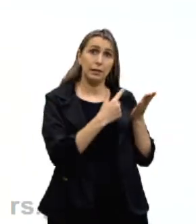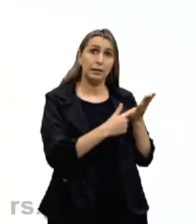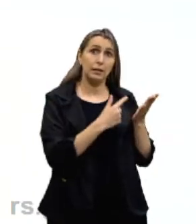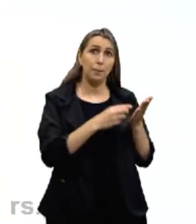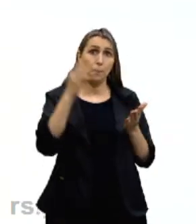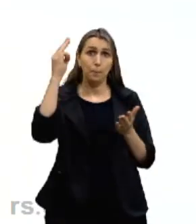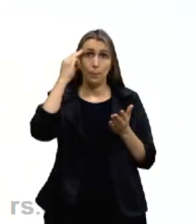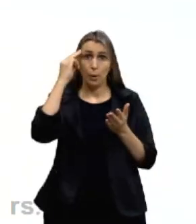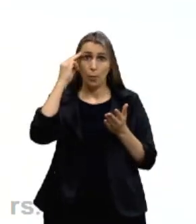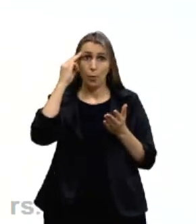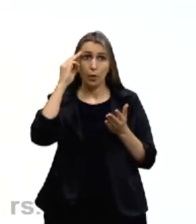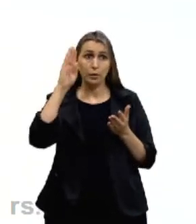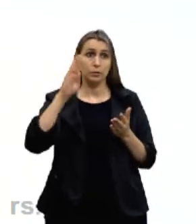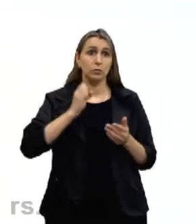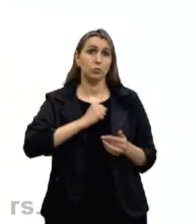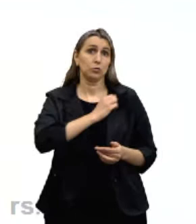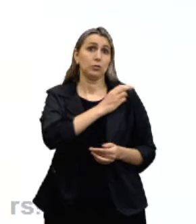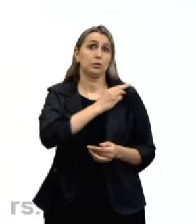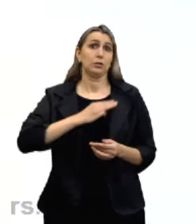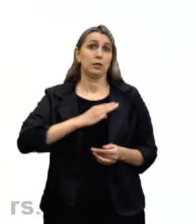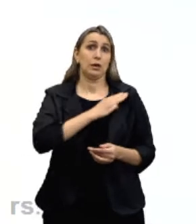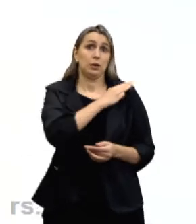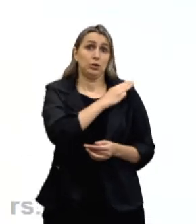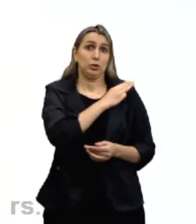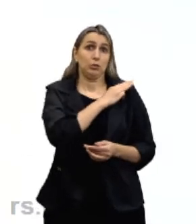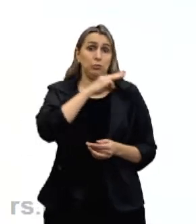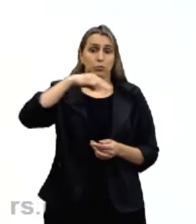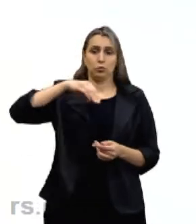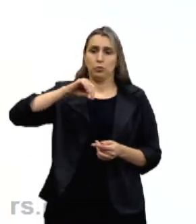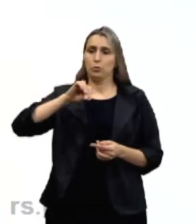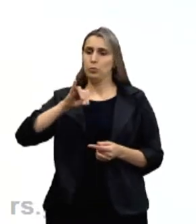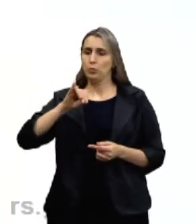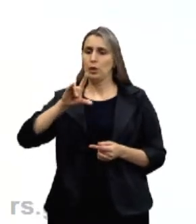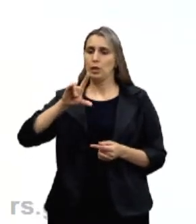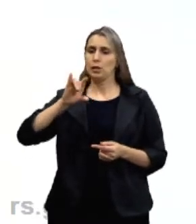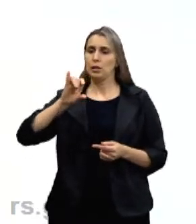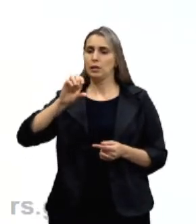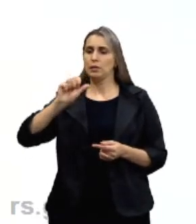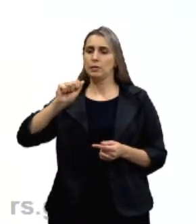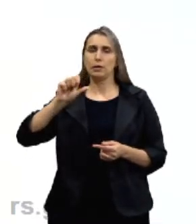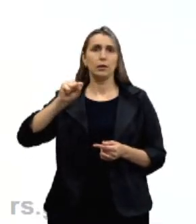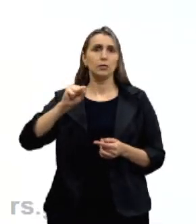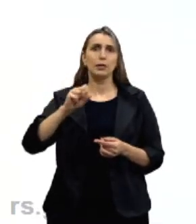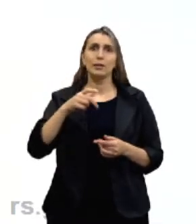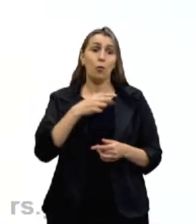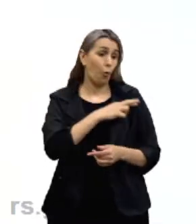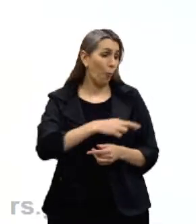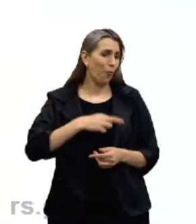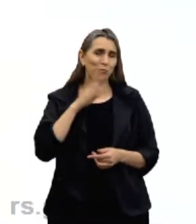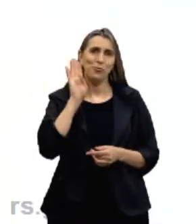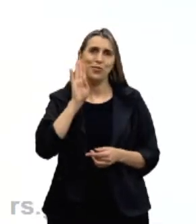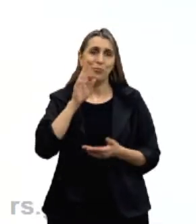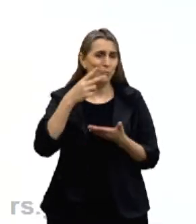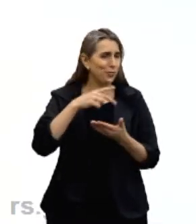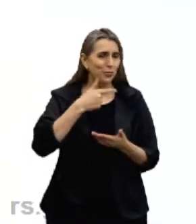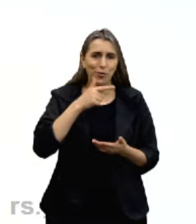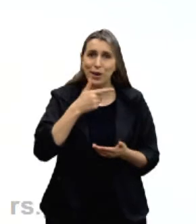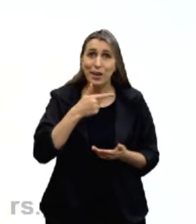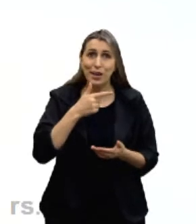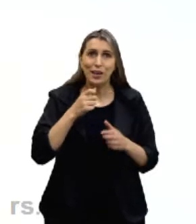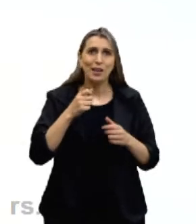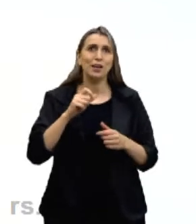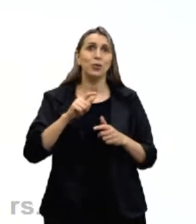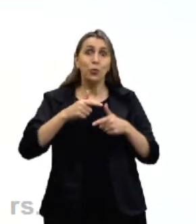Milícias cara esse romance ele é muito bom porque tu ri do começo ao fim né é